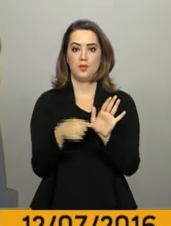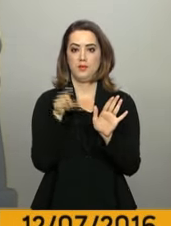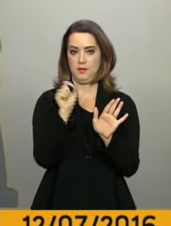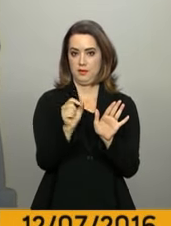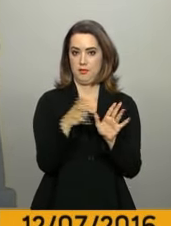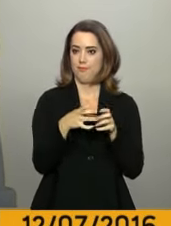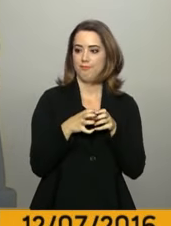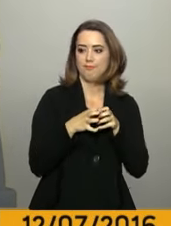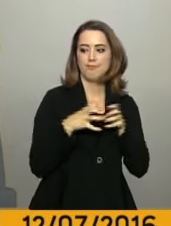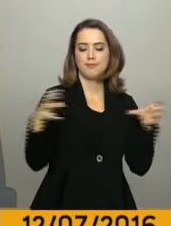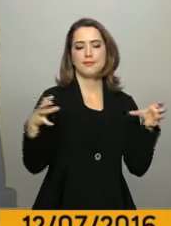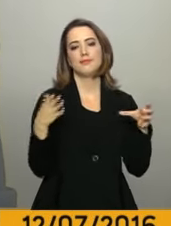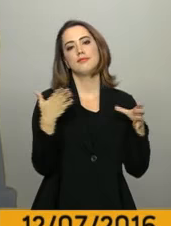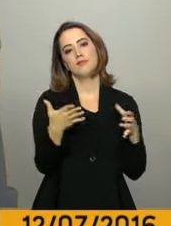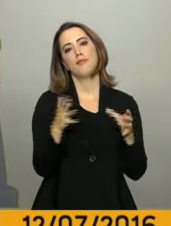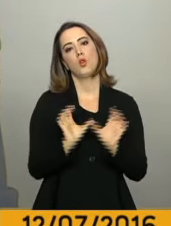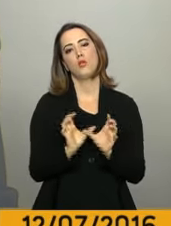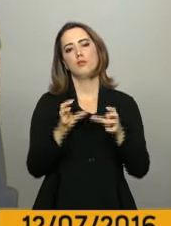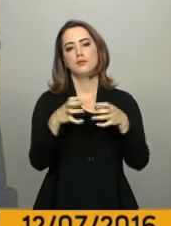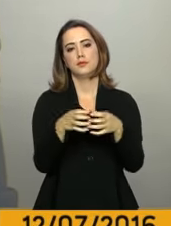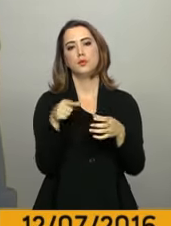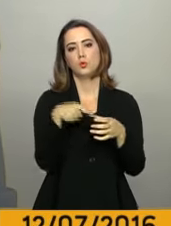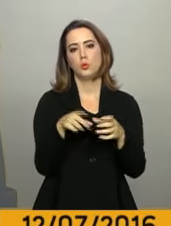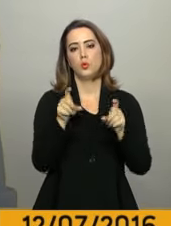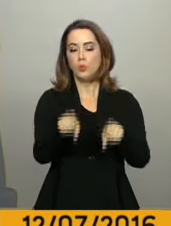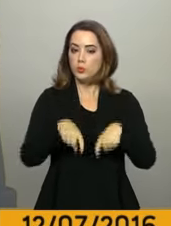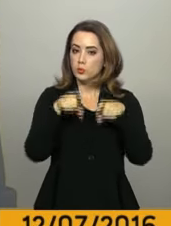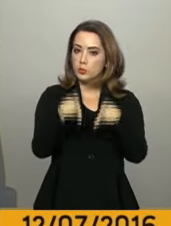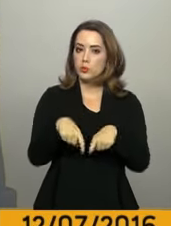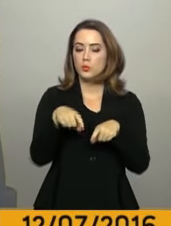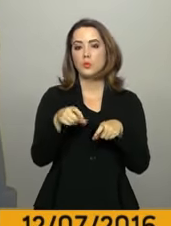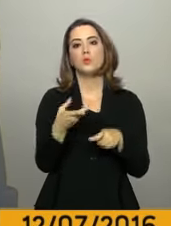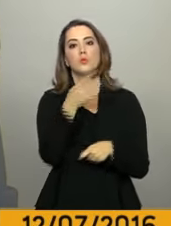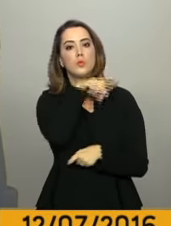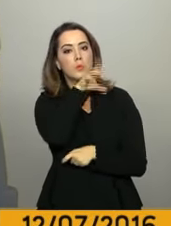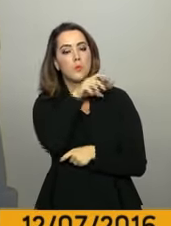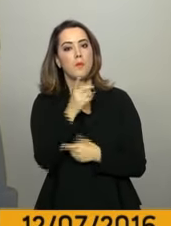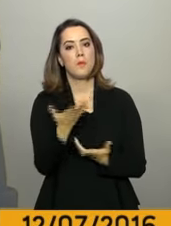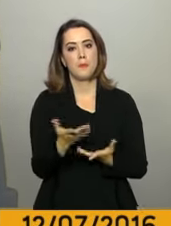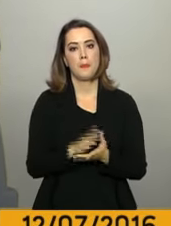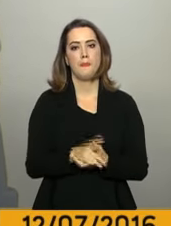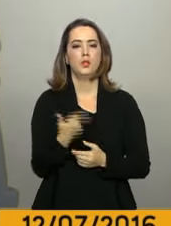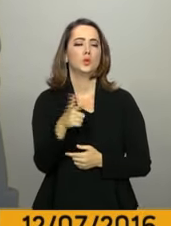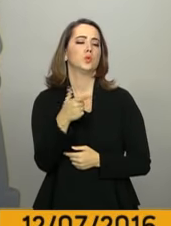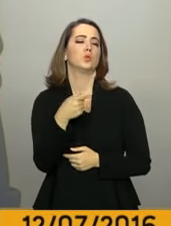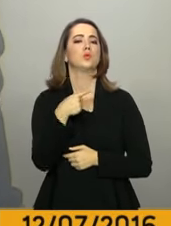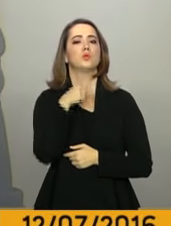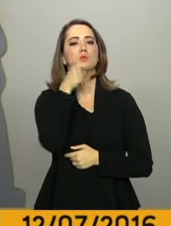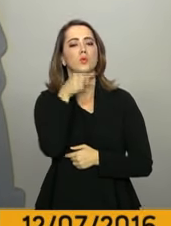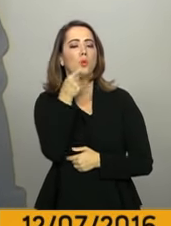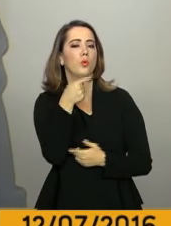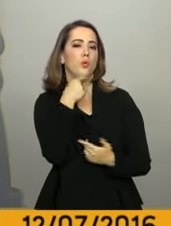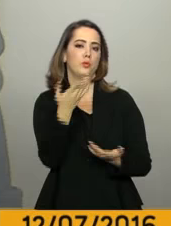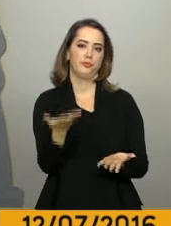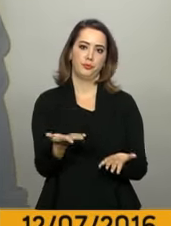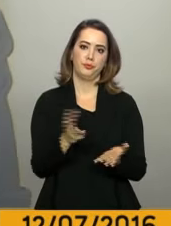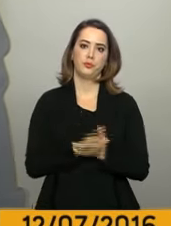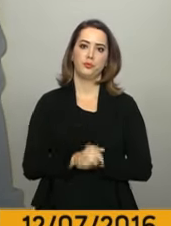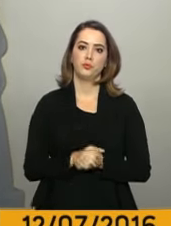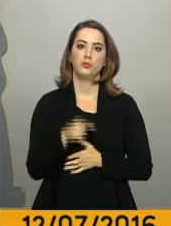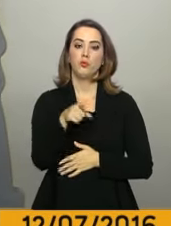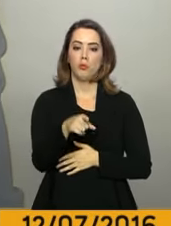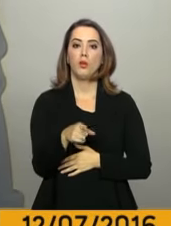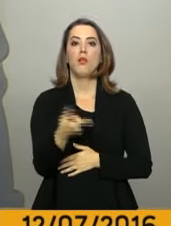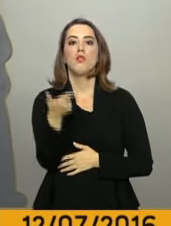a grandeza e a enormidade do setor agropecuário no nosso país não tenho menor eh dúvida disso e